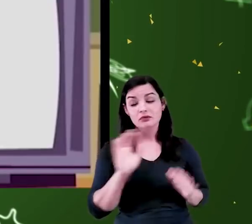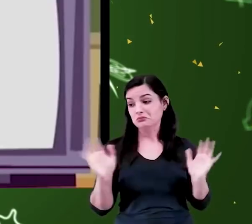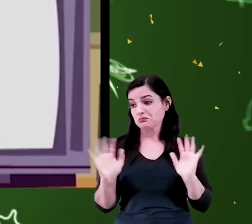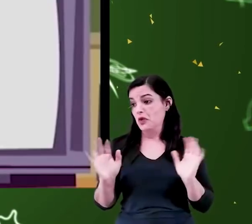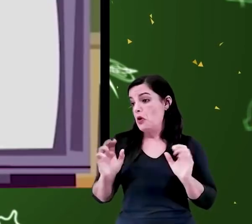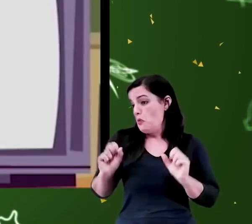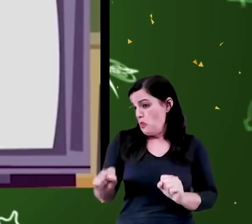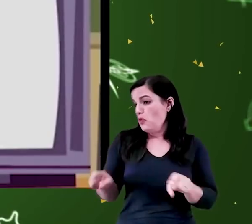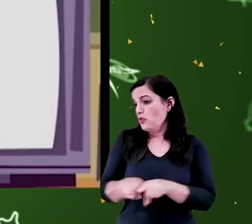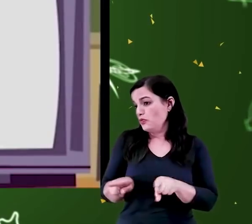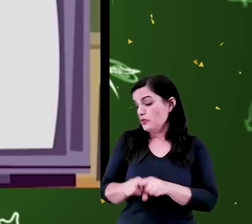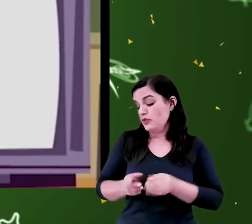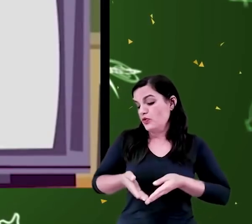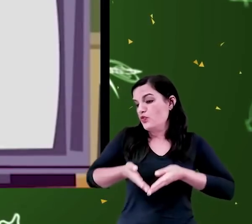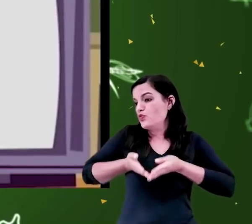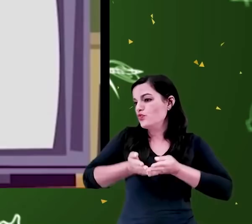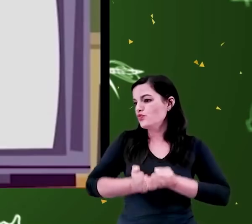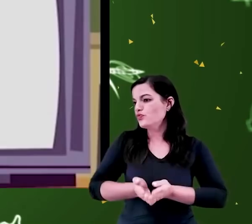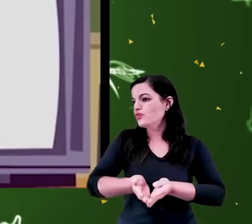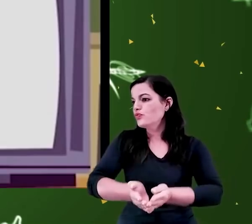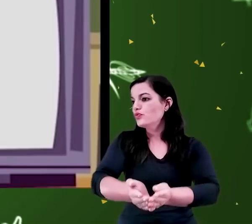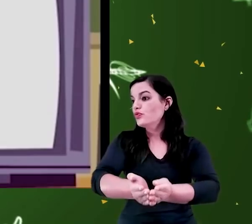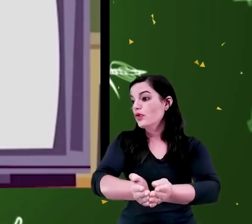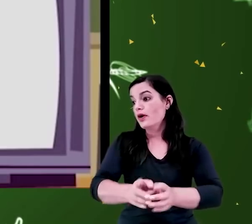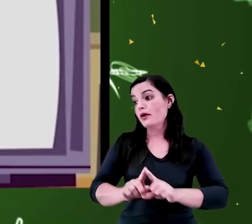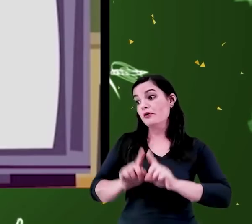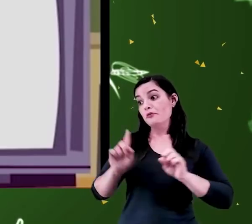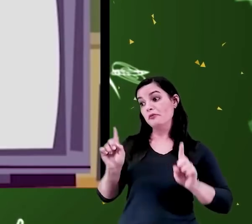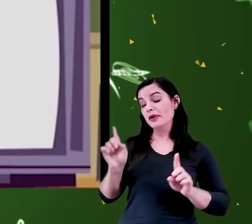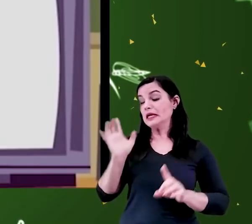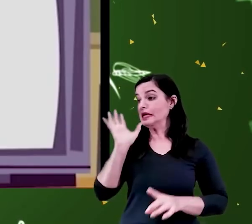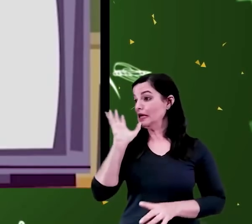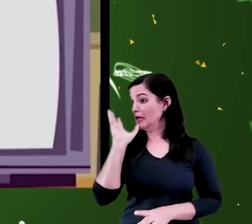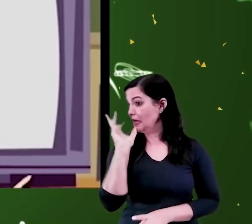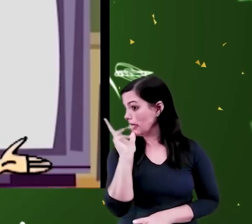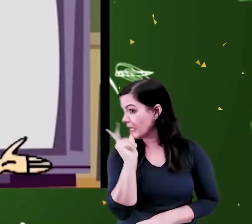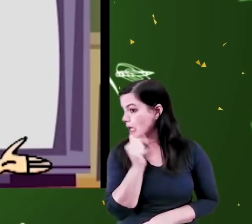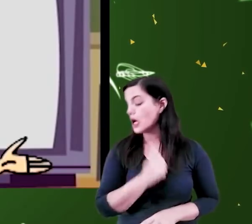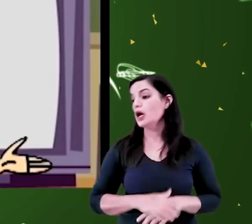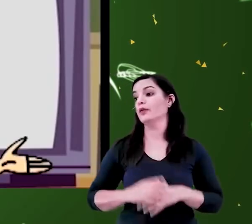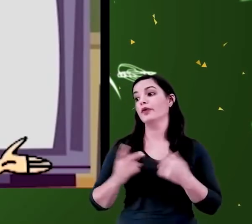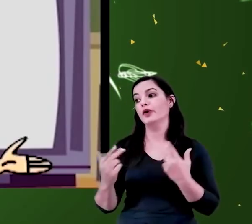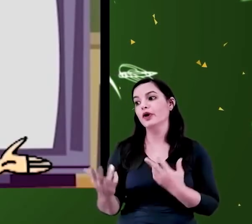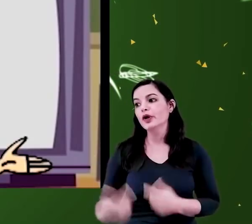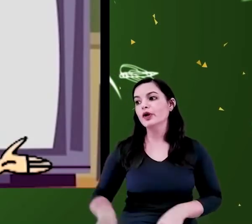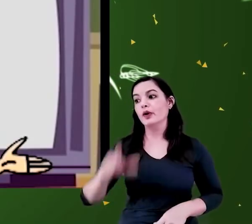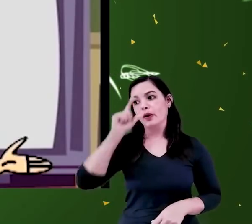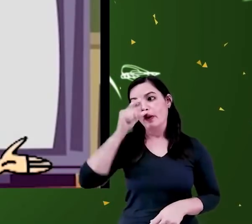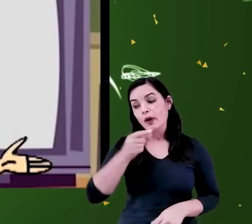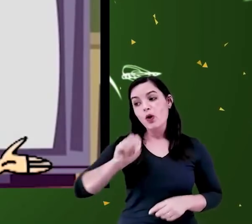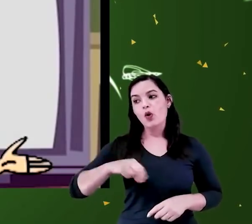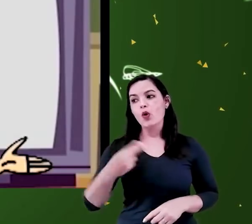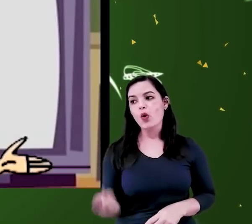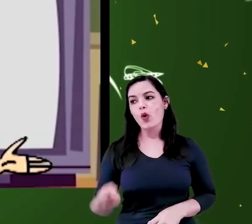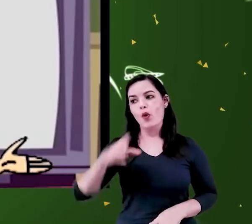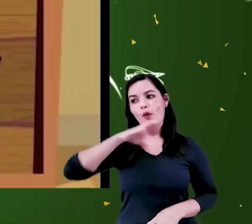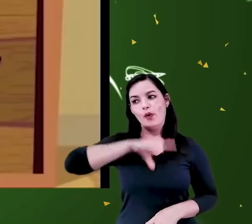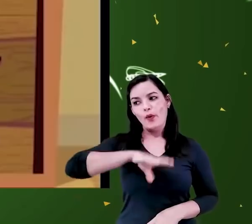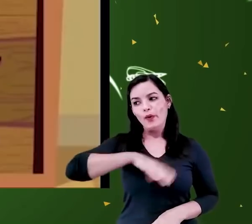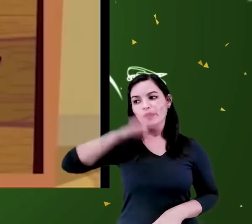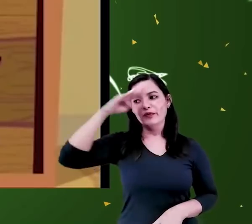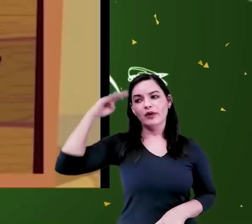se você quiser, pode ir de navio também. Mas aí você vai levar tanto tempo quanto levou Cristóvão Colombo ou Vasco da